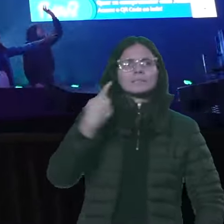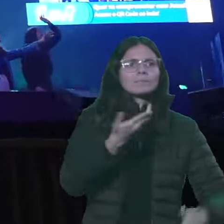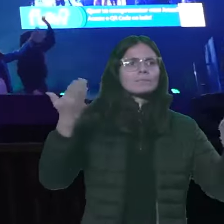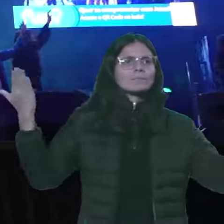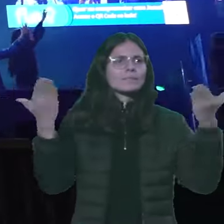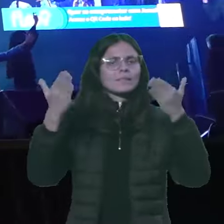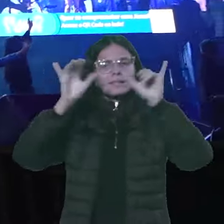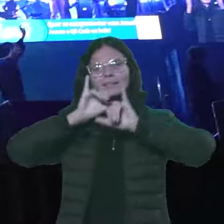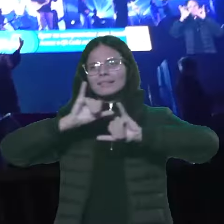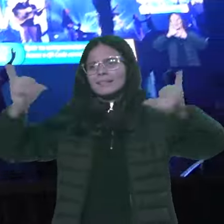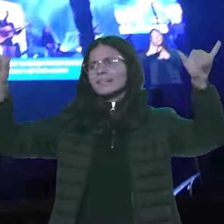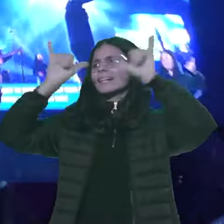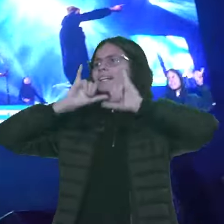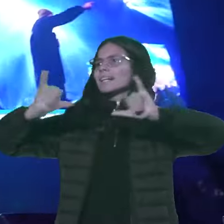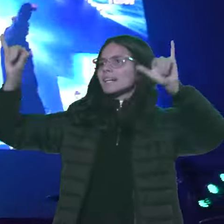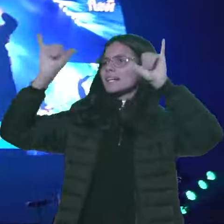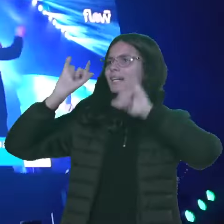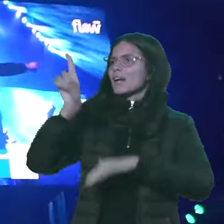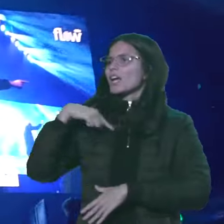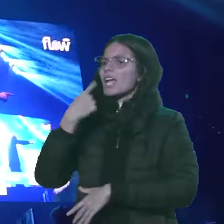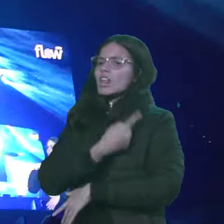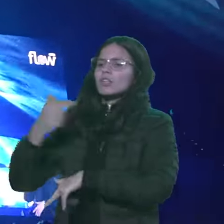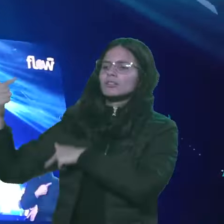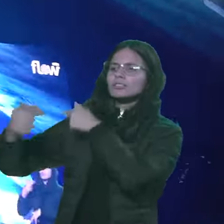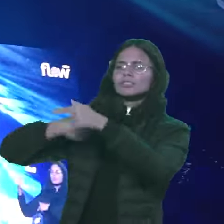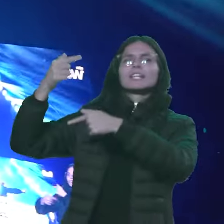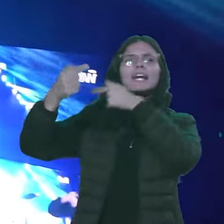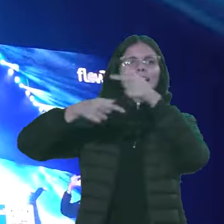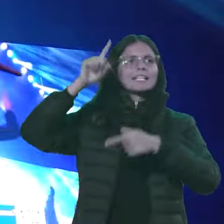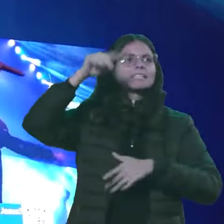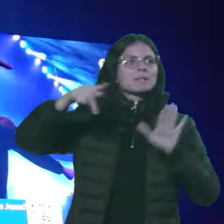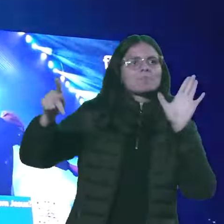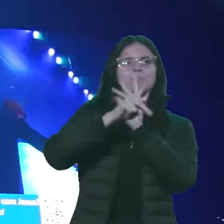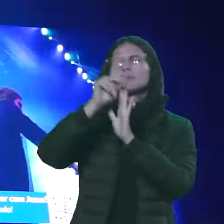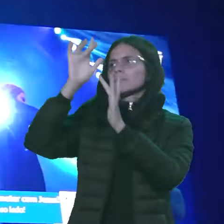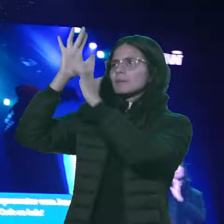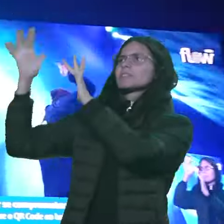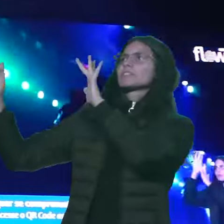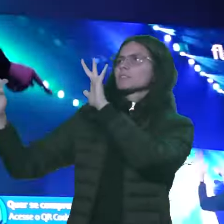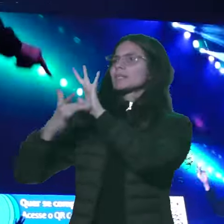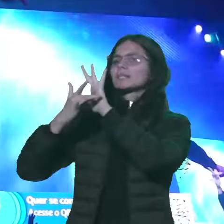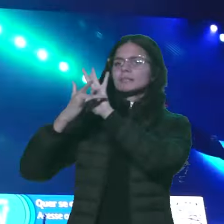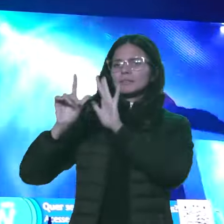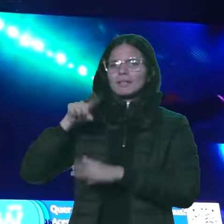declaramos que a nossa geração é de Jesus.